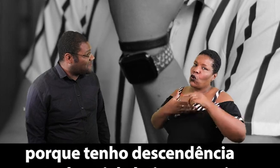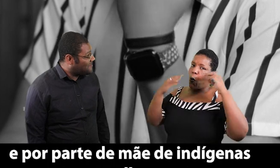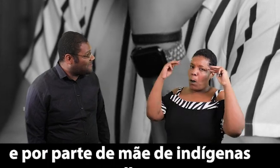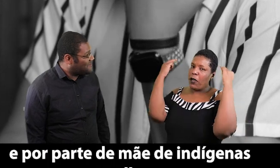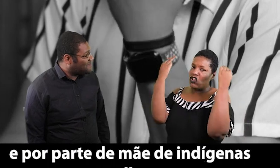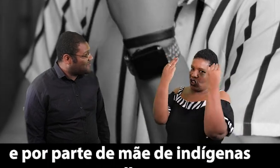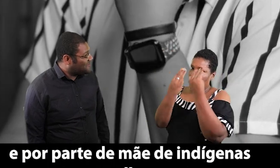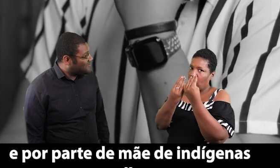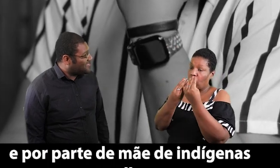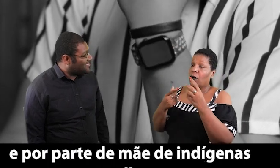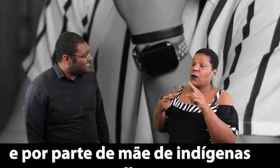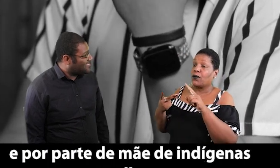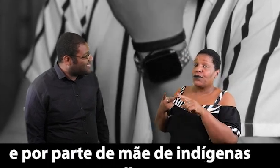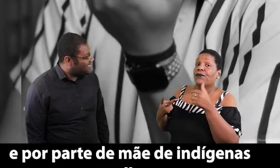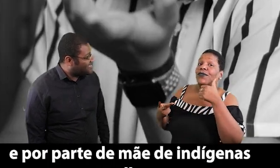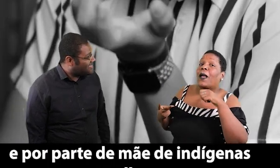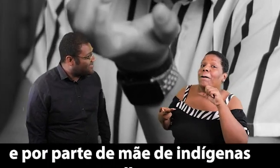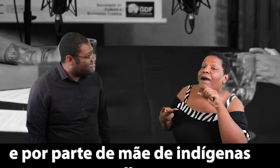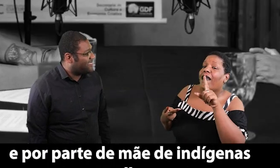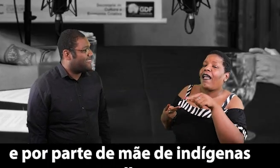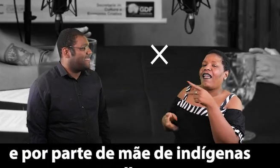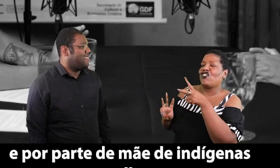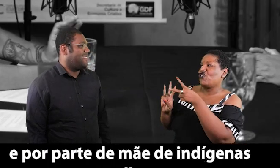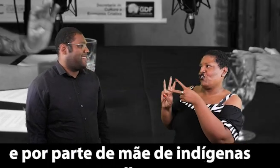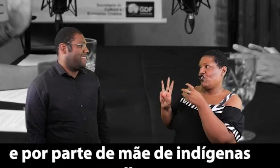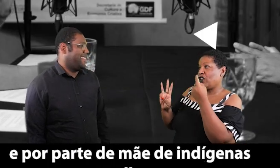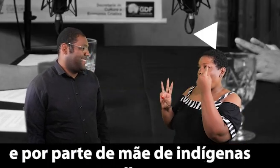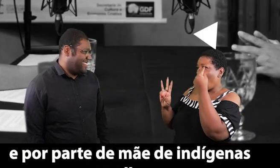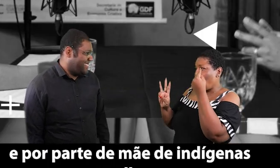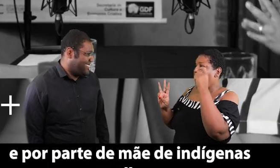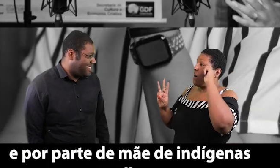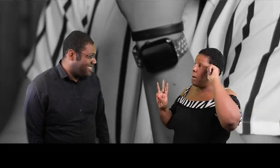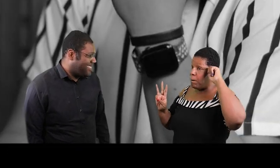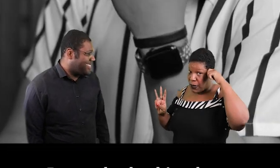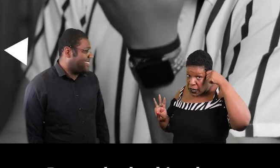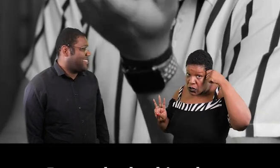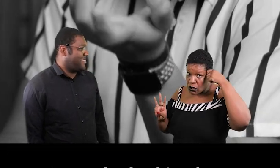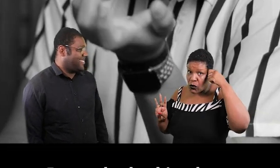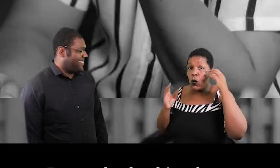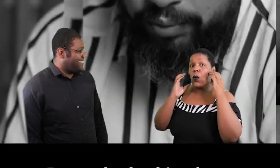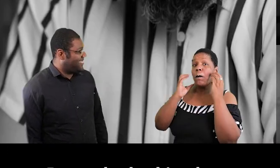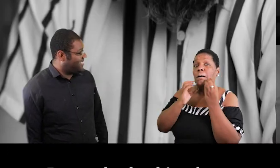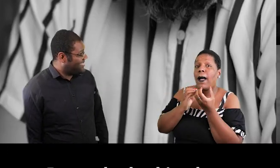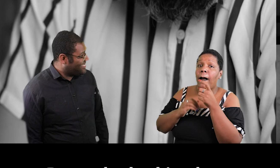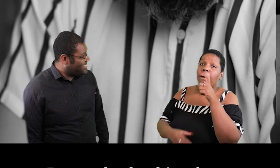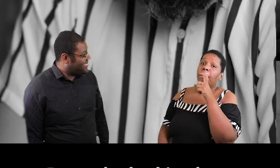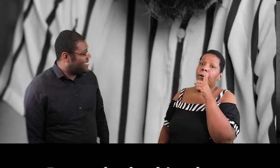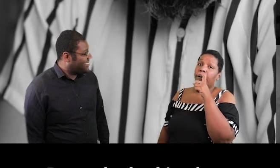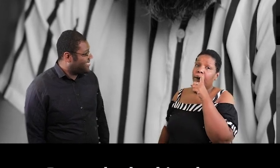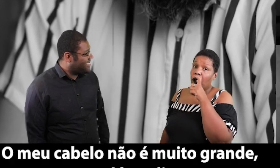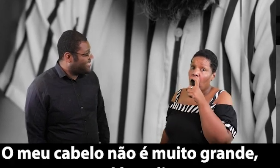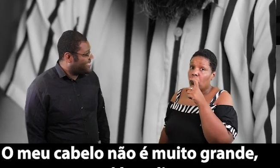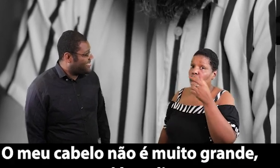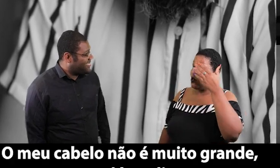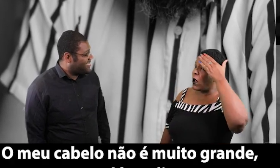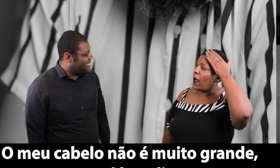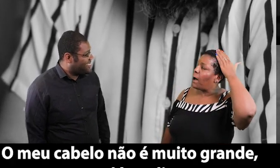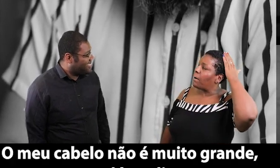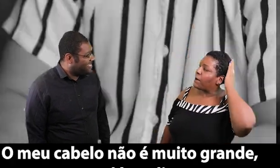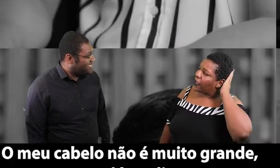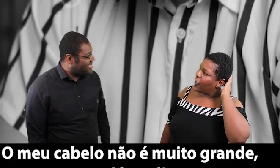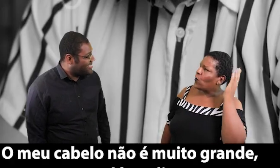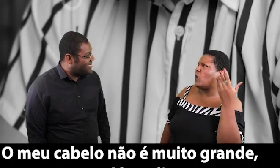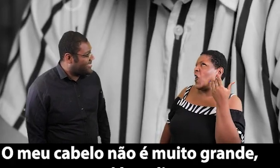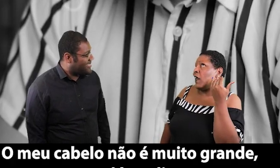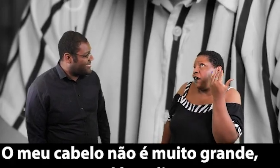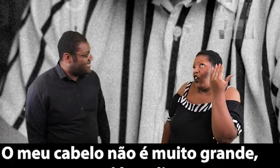mexicanos e por parte de mãe de indígenas. Eu tenho os olhos pretos, possuo barba, bigode. O meu cabelo não